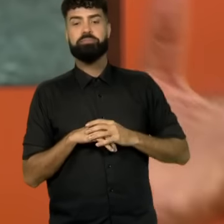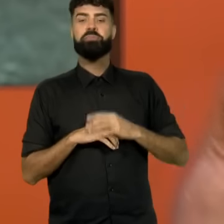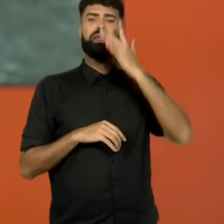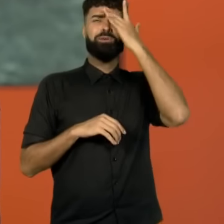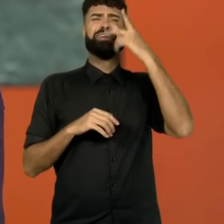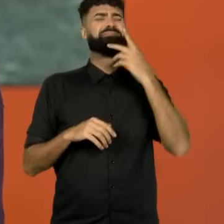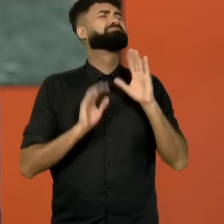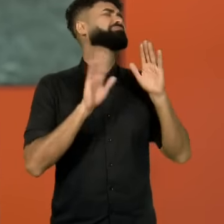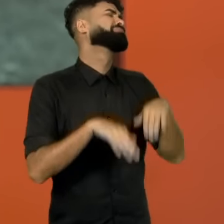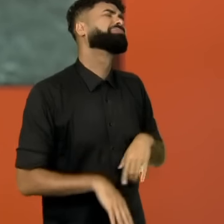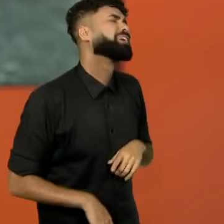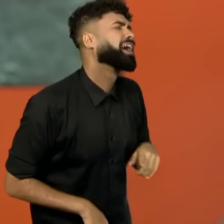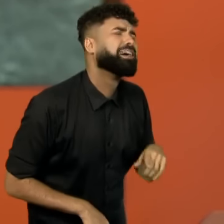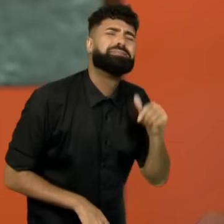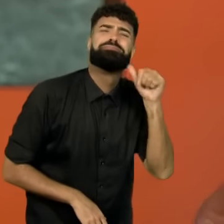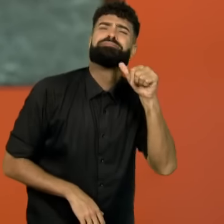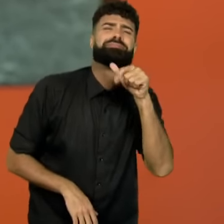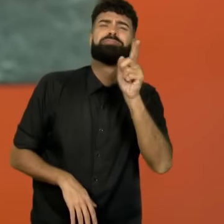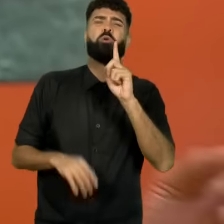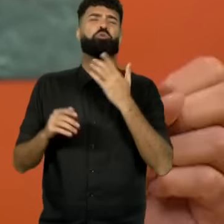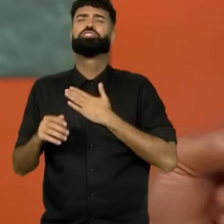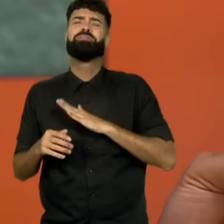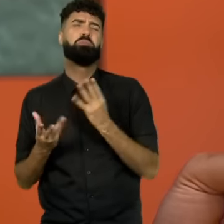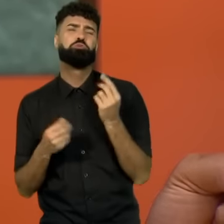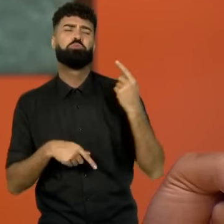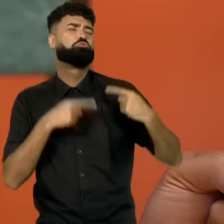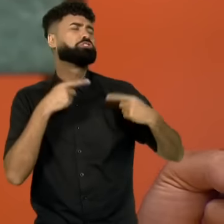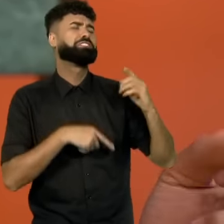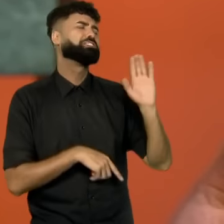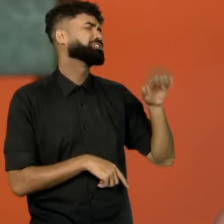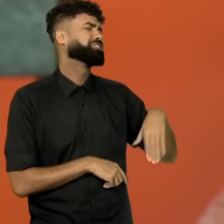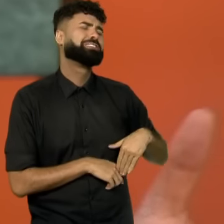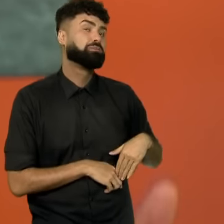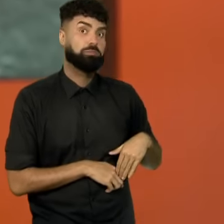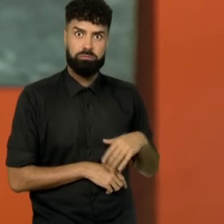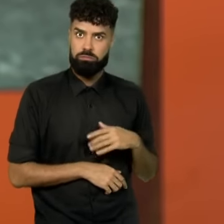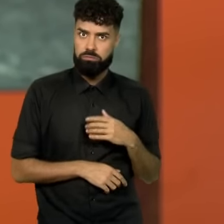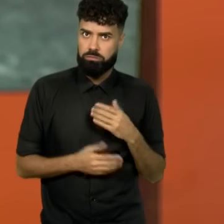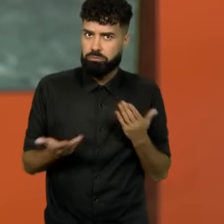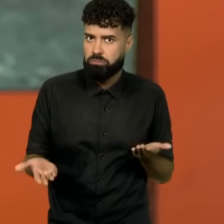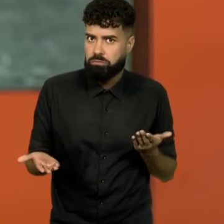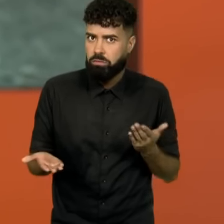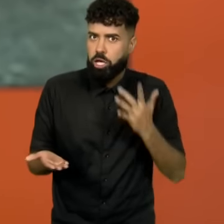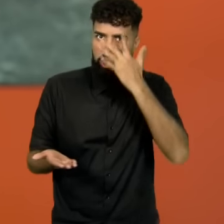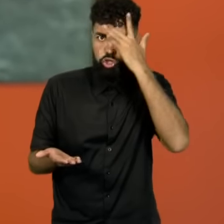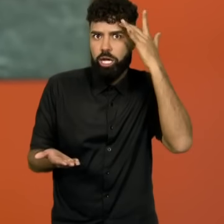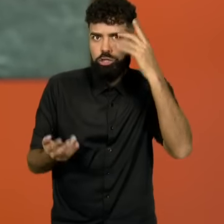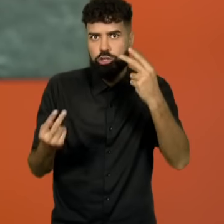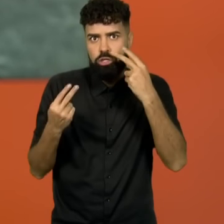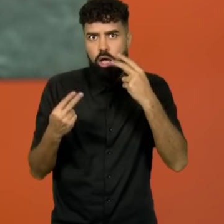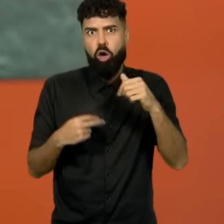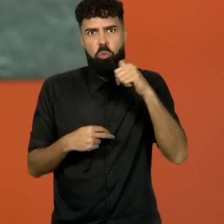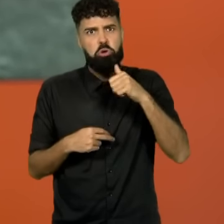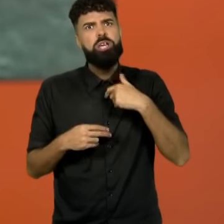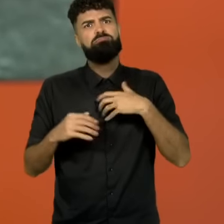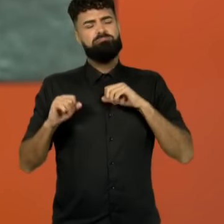Clara não era muito ligada à política, ela não era politizada. Como assim? Uma mulher que assume